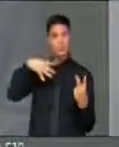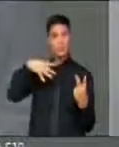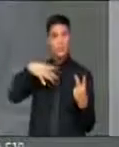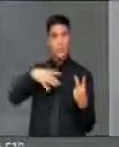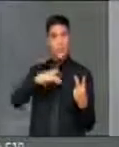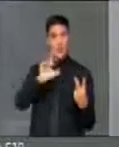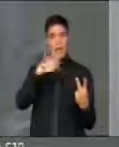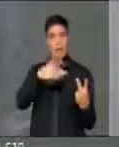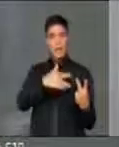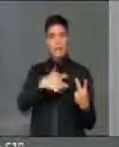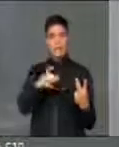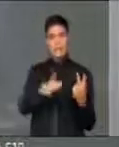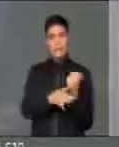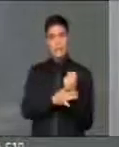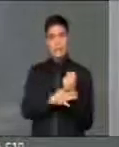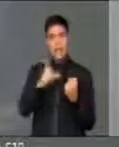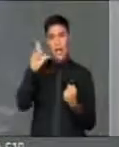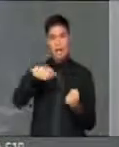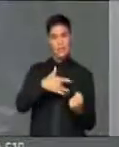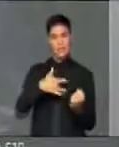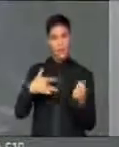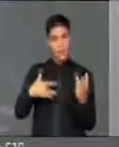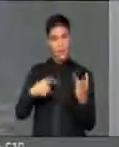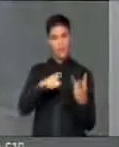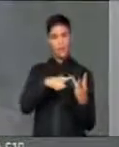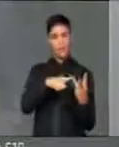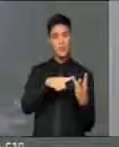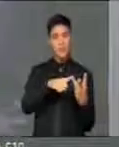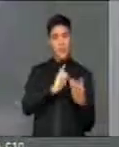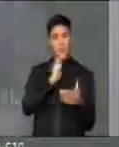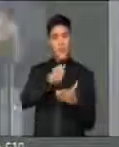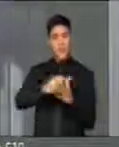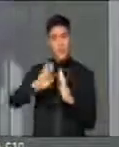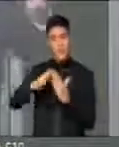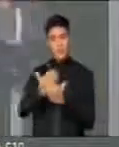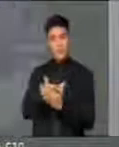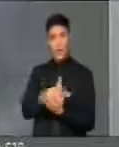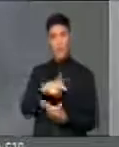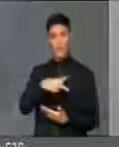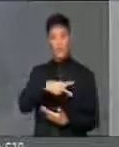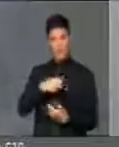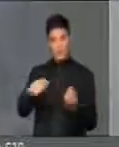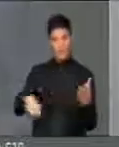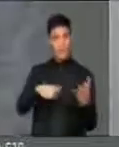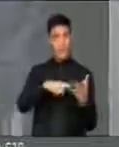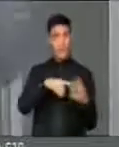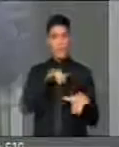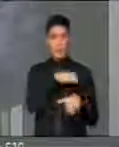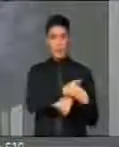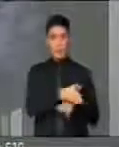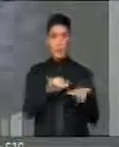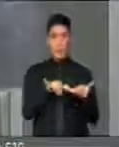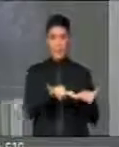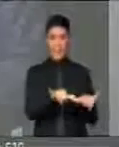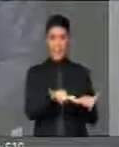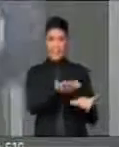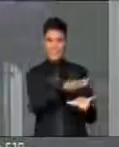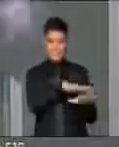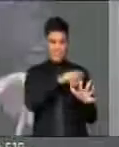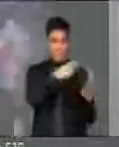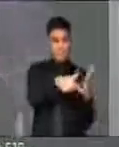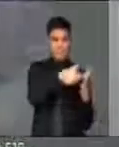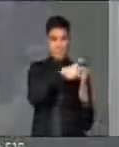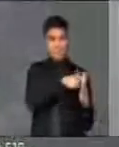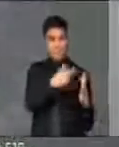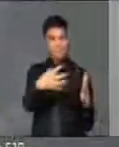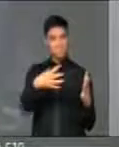do plano de saúde, quando chega a conta para pagar a escola dos filhos, quando vai à feira e ao supermercado, o desespero bate e